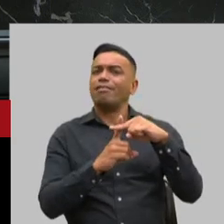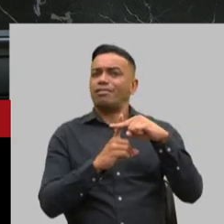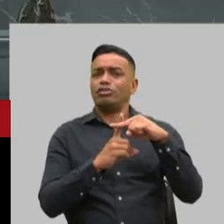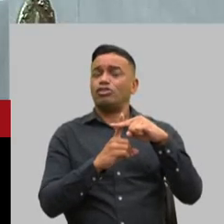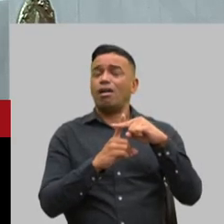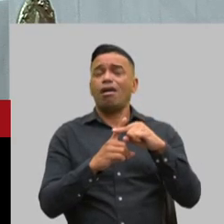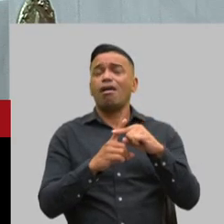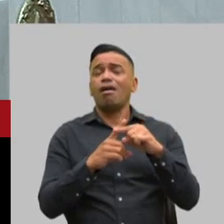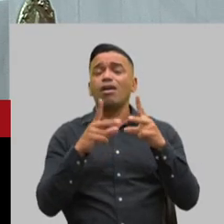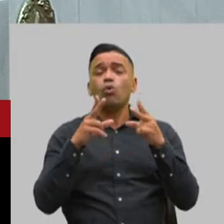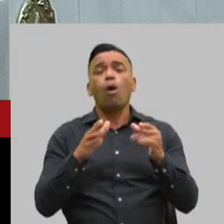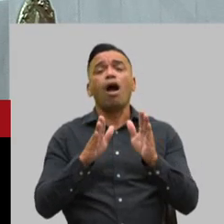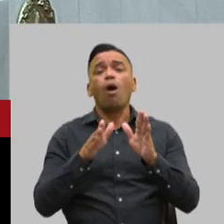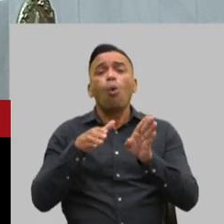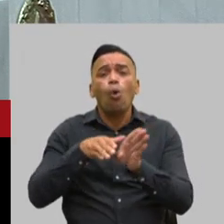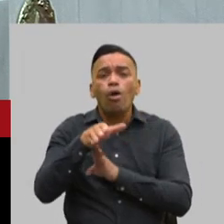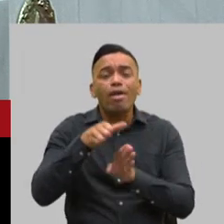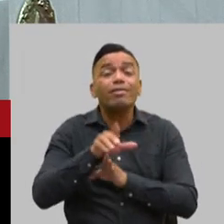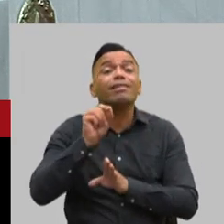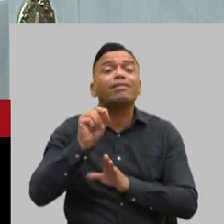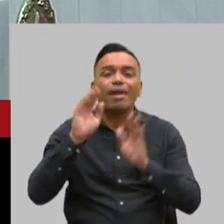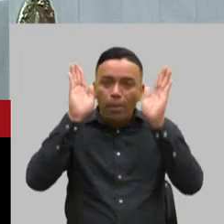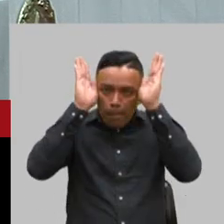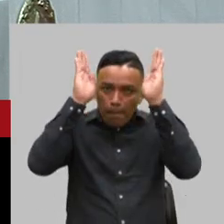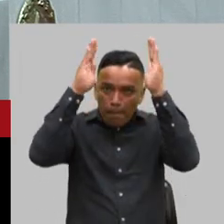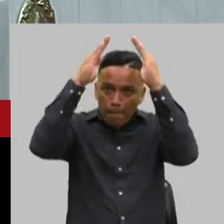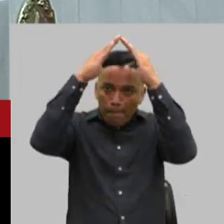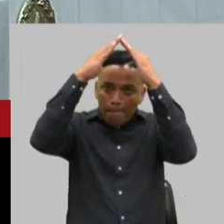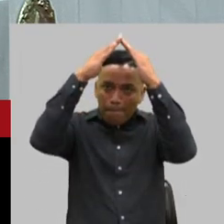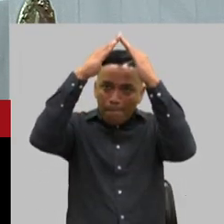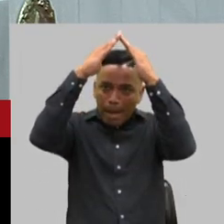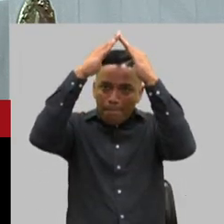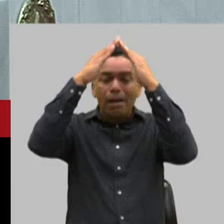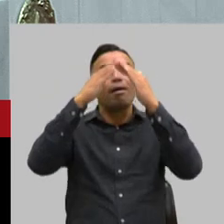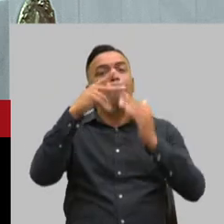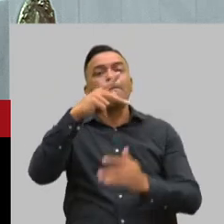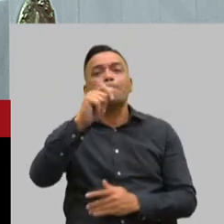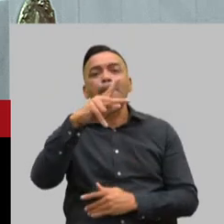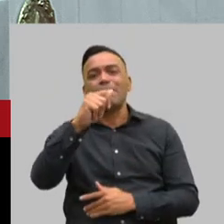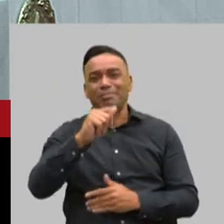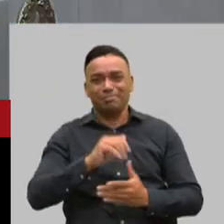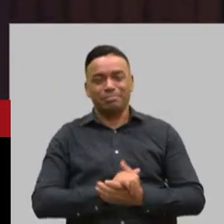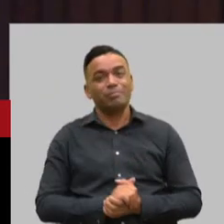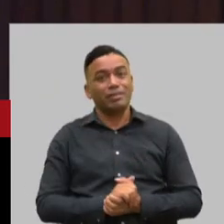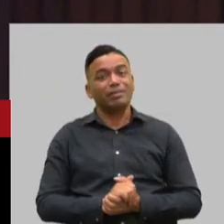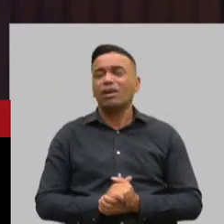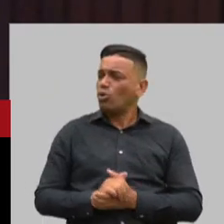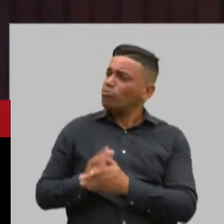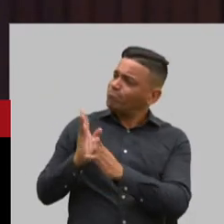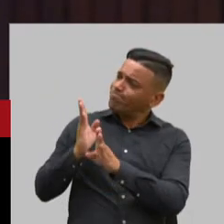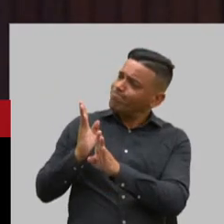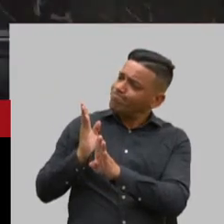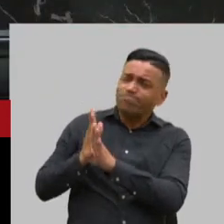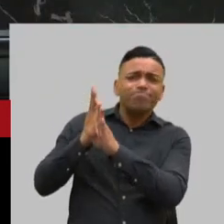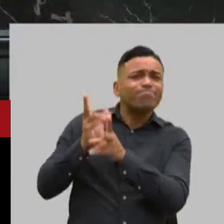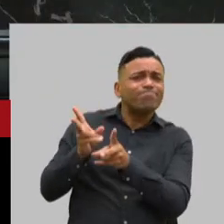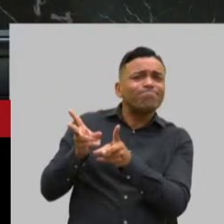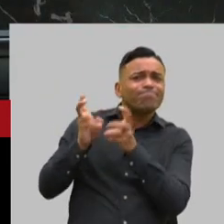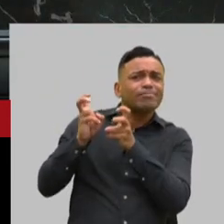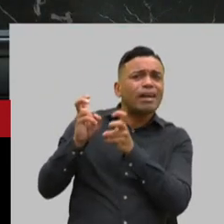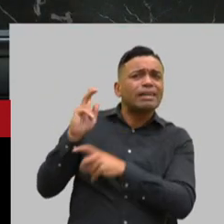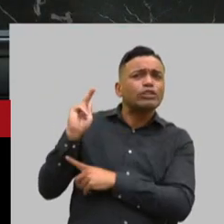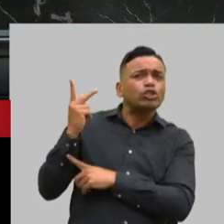orienta o Papa Francisco. A minha história se encontra com a sua, Dom Vicente, em vários